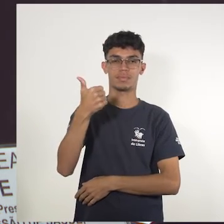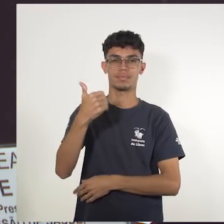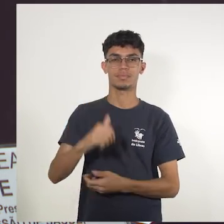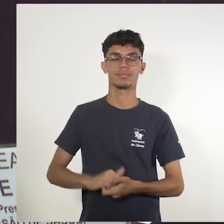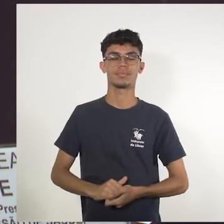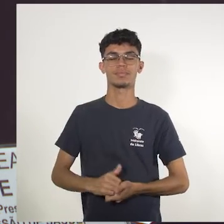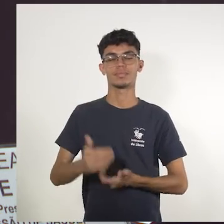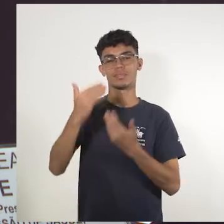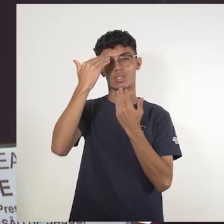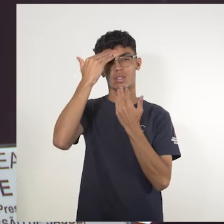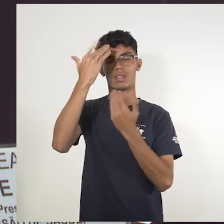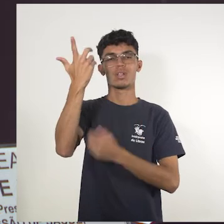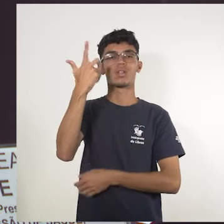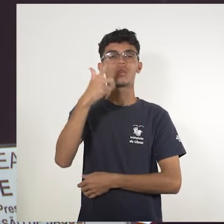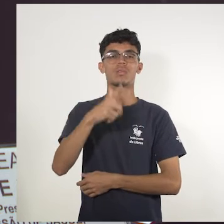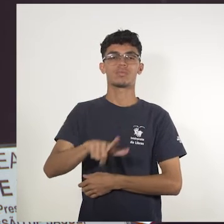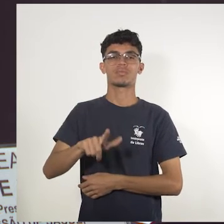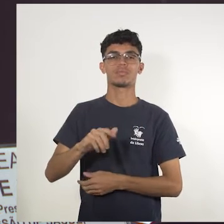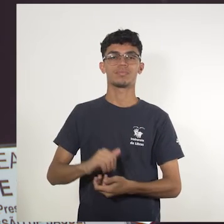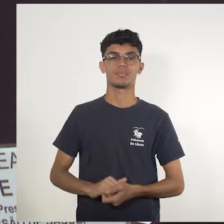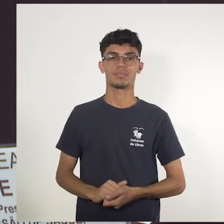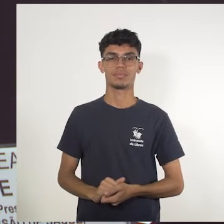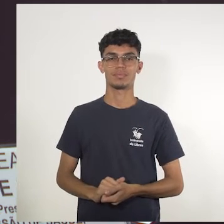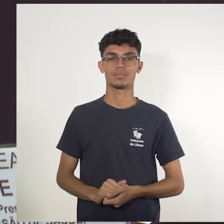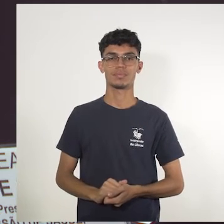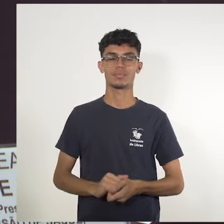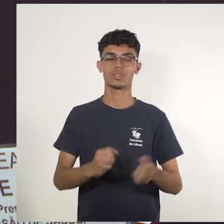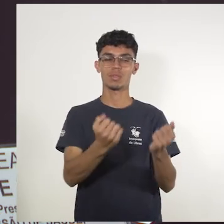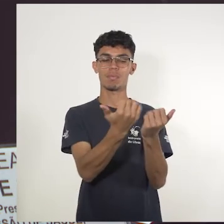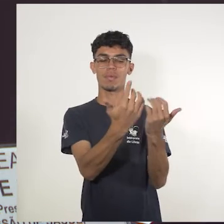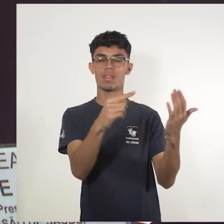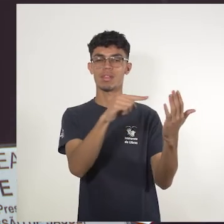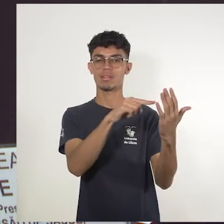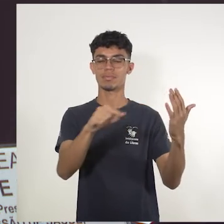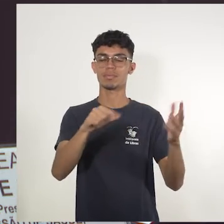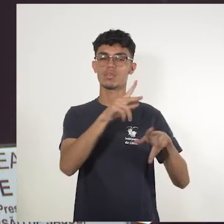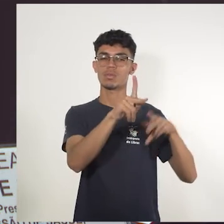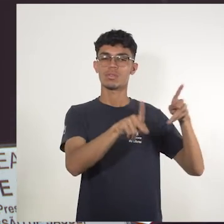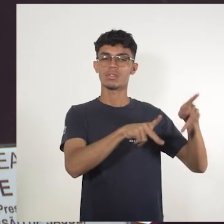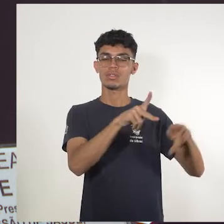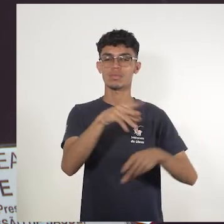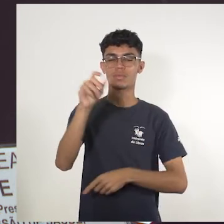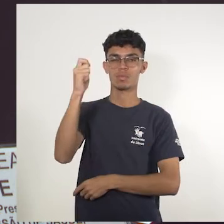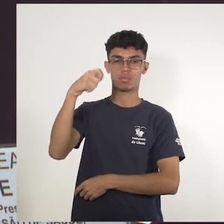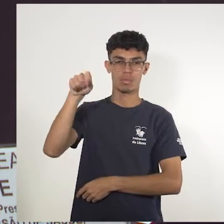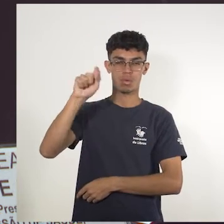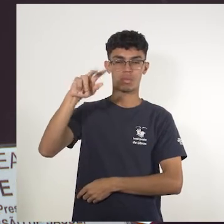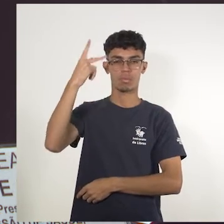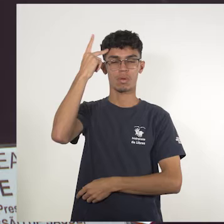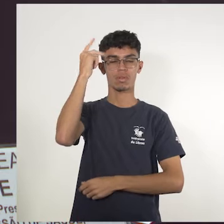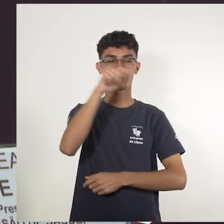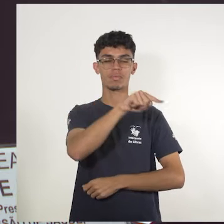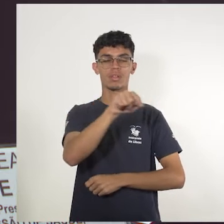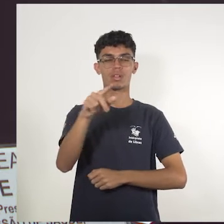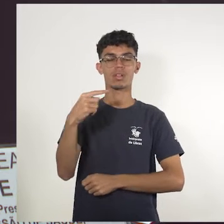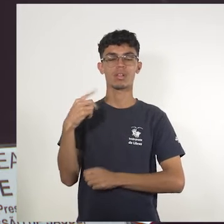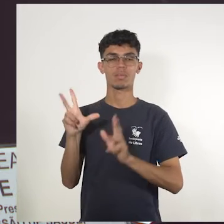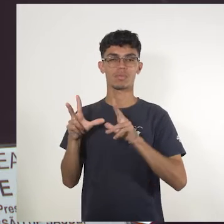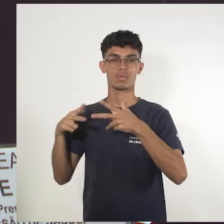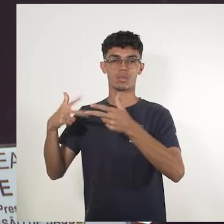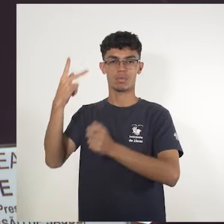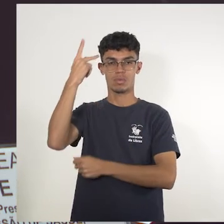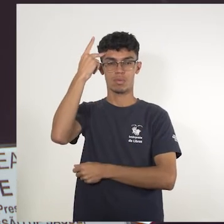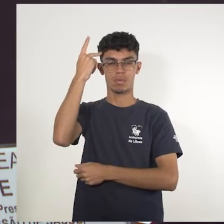aqui parabenizando mais uma vez e garantindo ao público, à população paulista que nos assiste, que nós, da Câmara de São Paulo, estamos trabalhando lado a